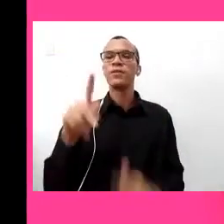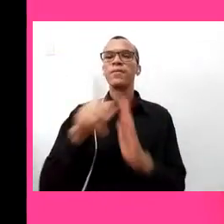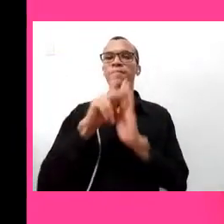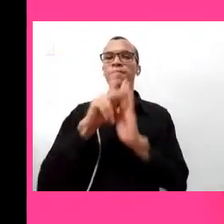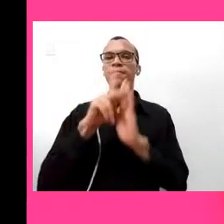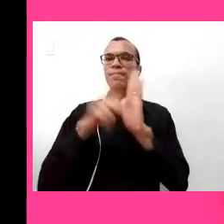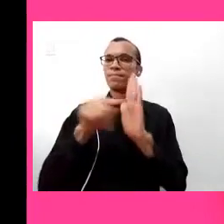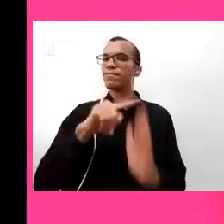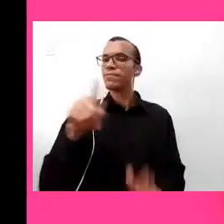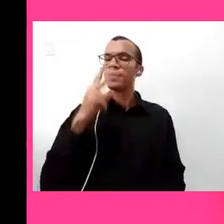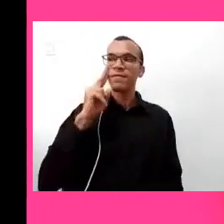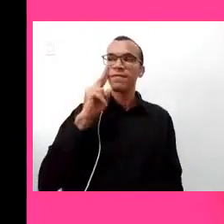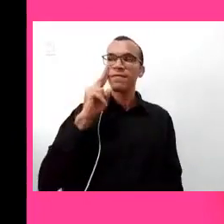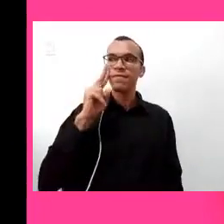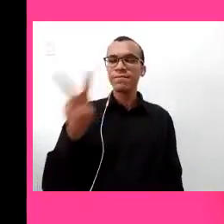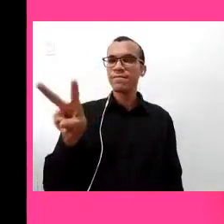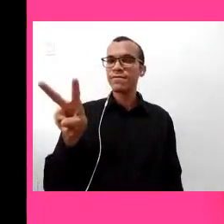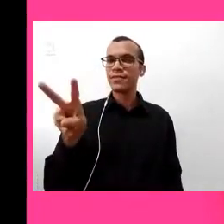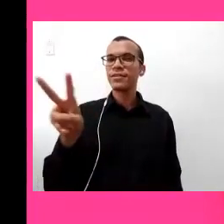qual é a página.